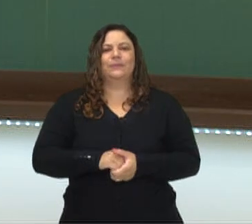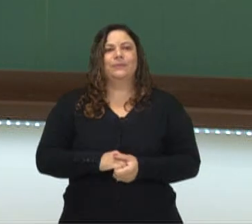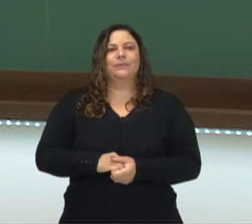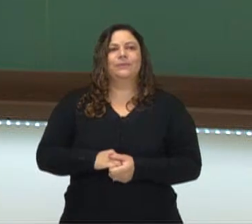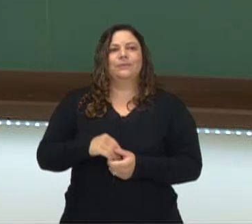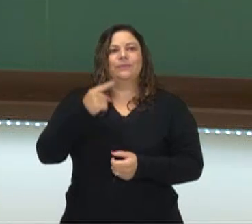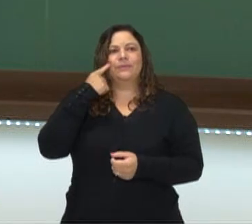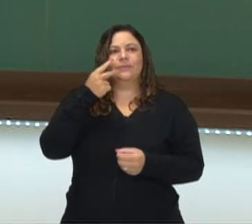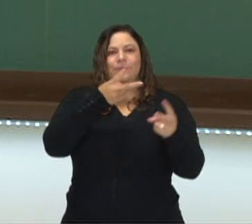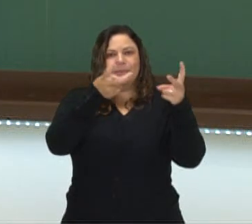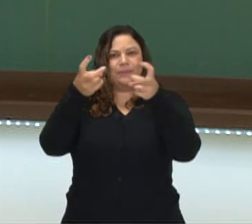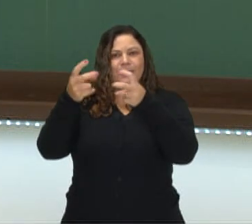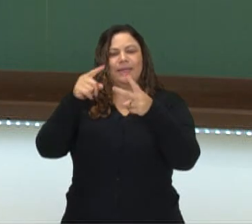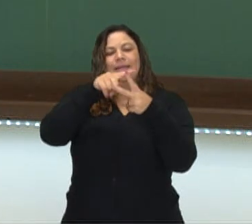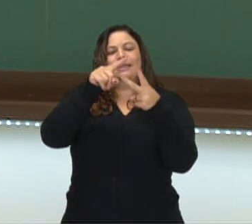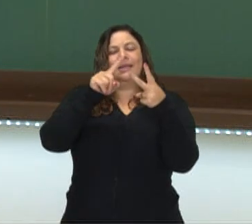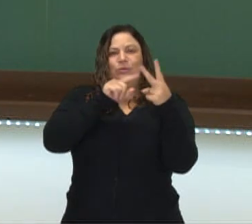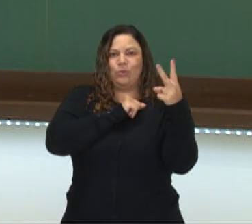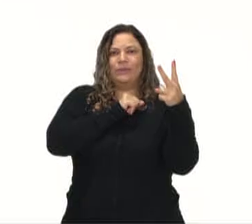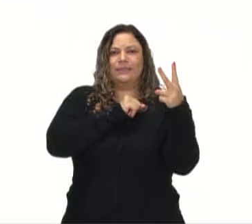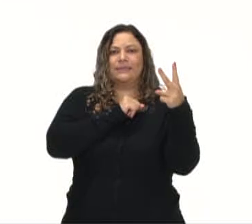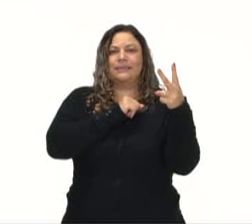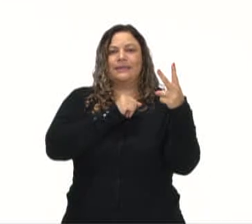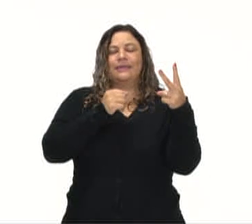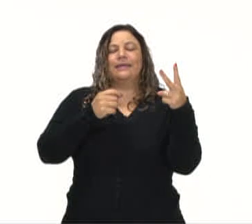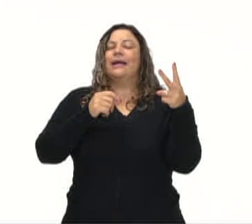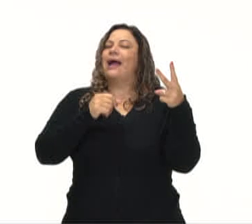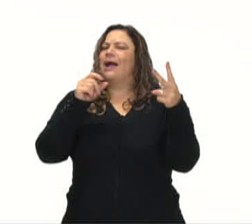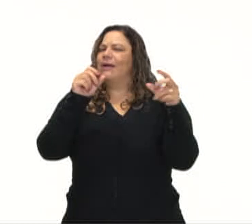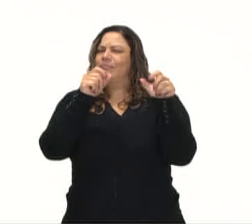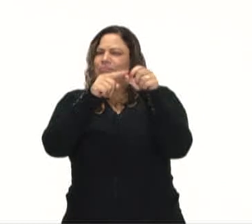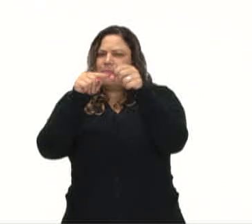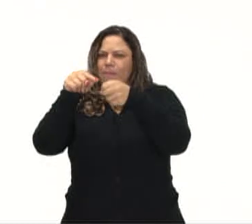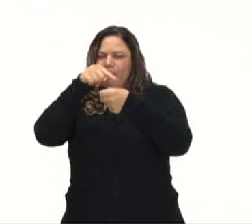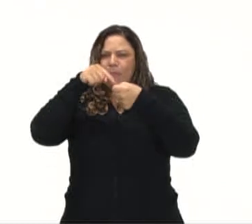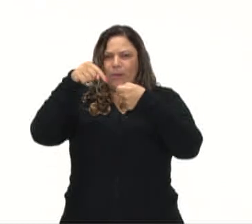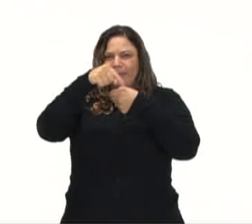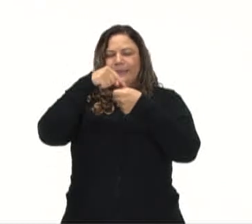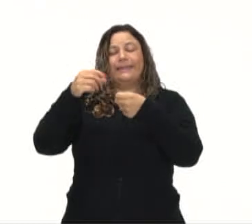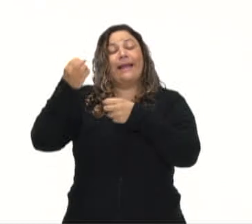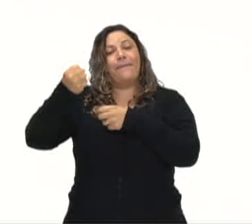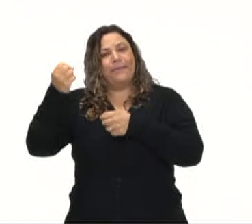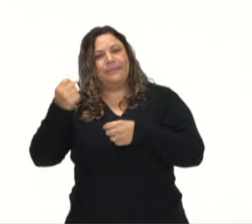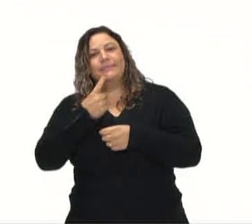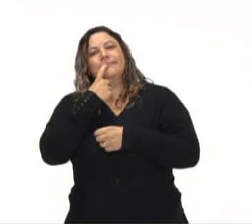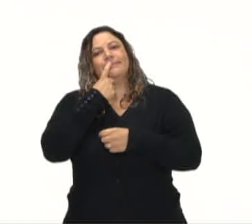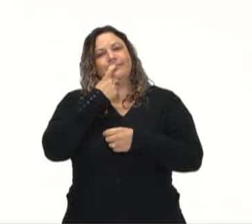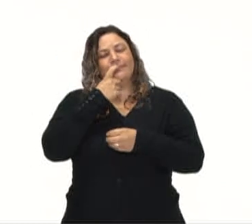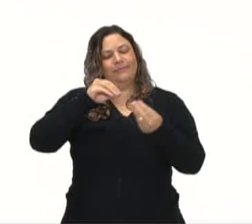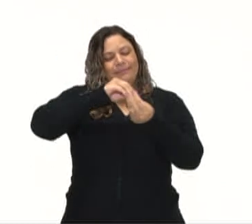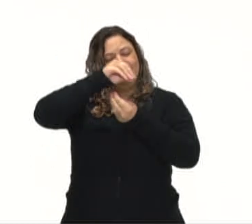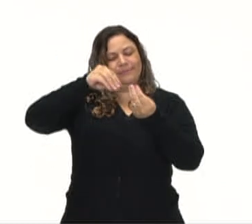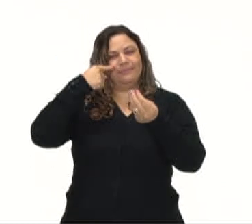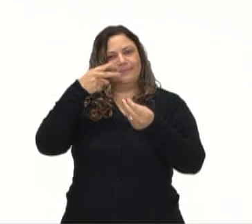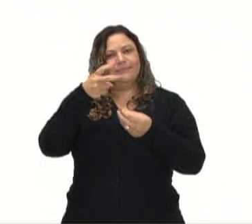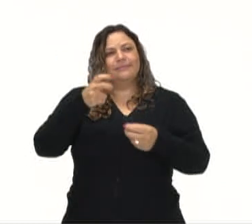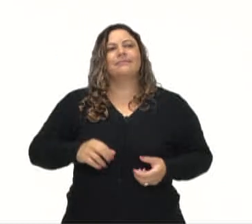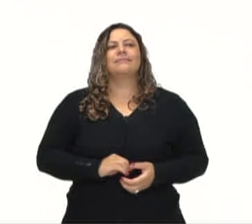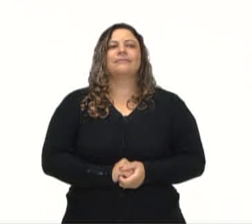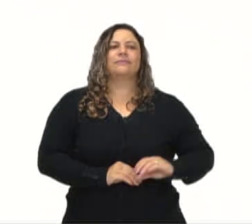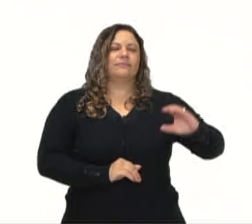Você percebeu então que neste quadrinho nós temos substâncias cuja formação dele se refere apenas a um